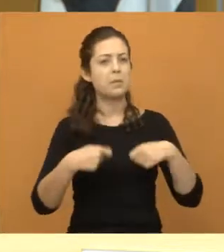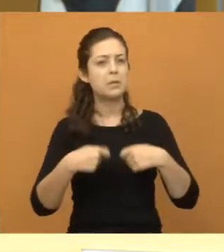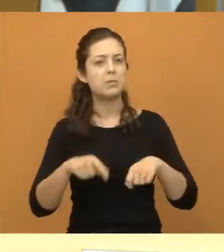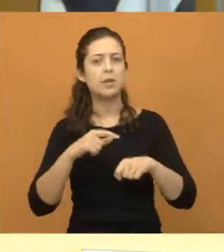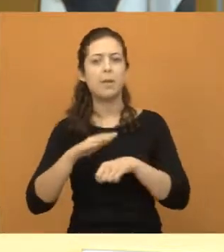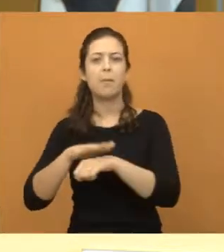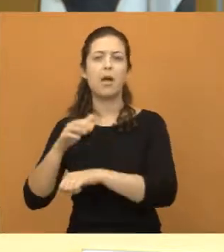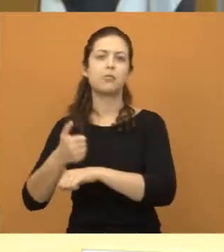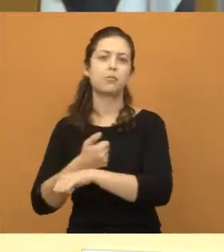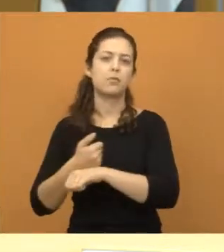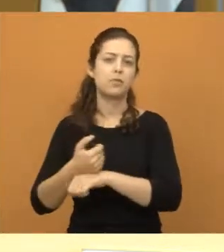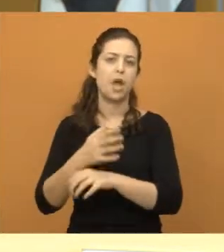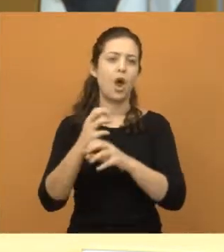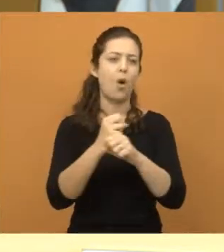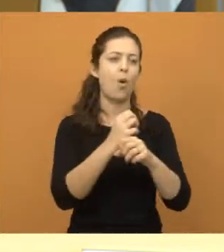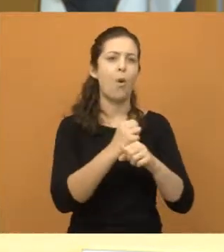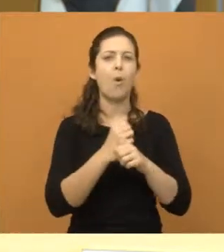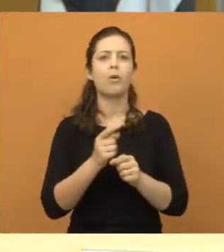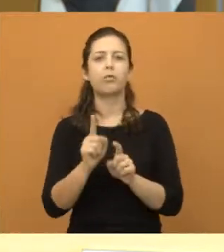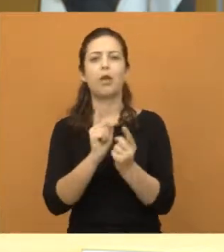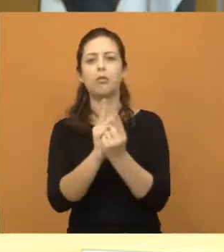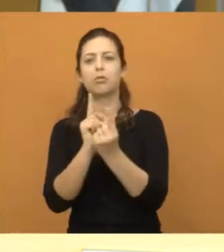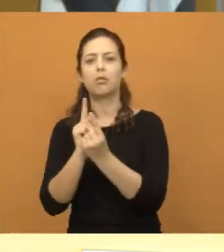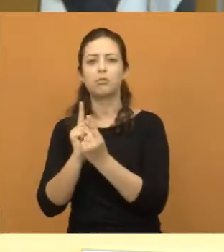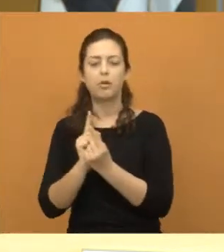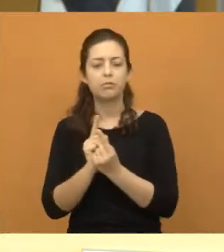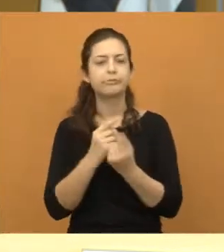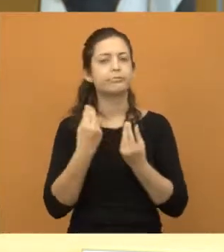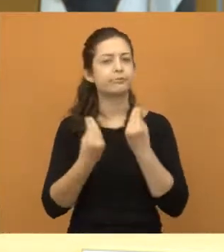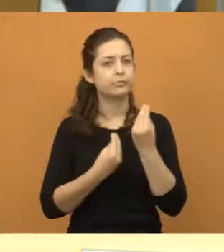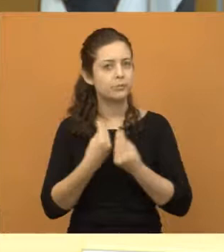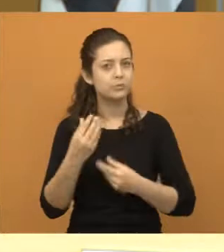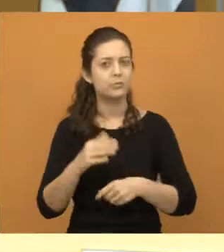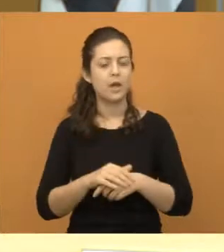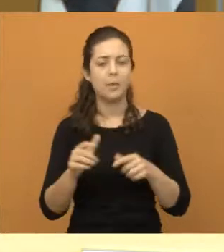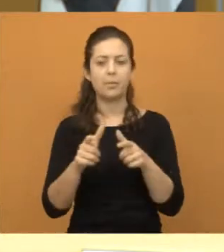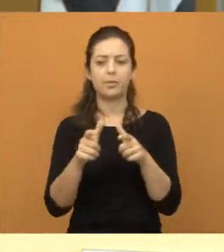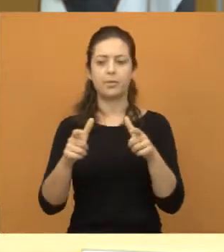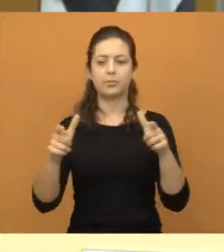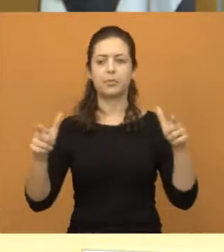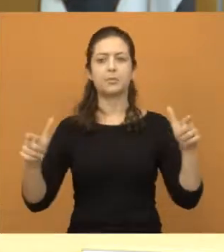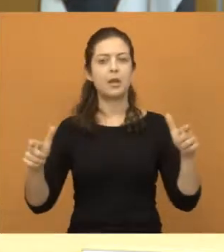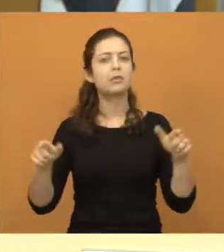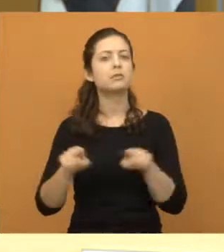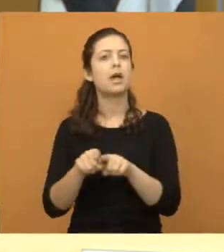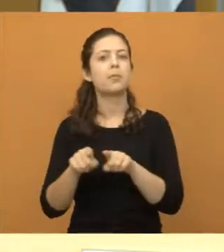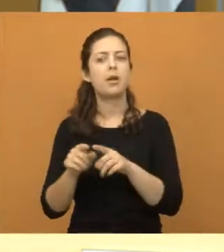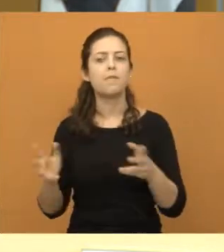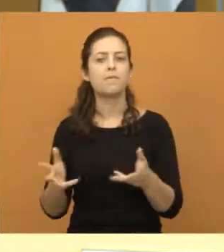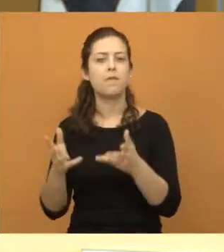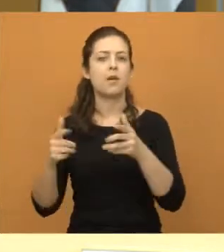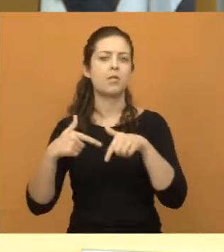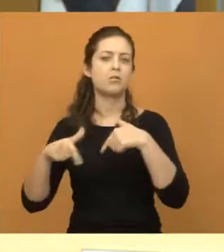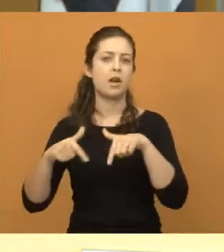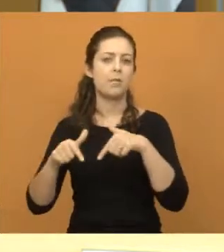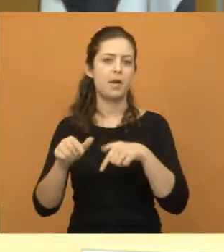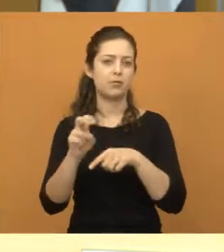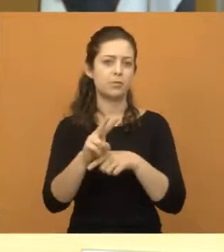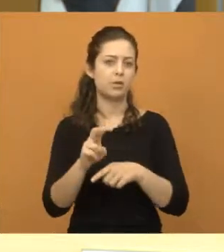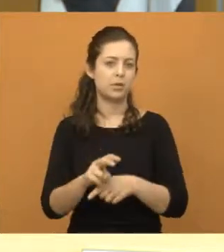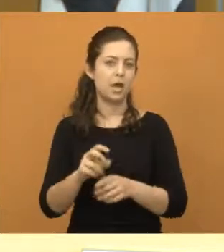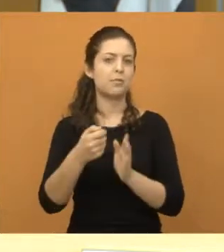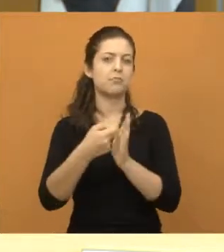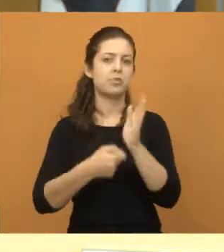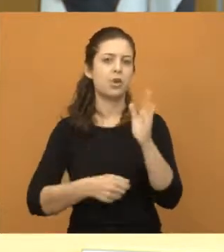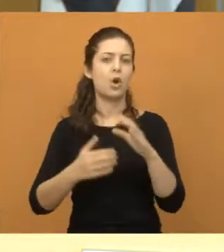necessite de mais profissionais para atender a demanda. Com a referida ampliação, além de valorização do trabalho do servidor